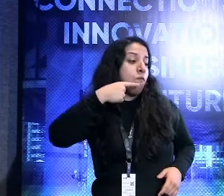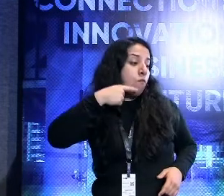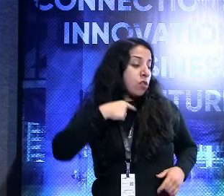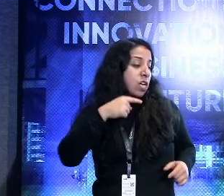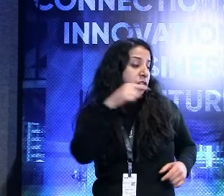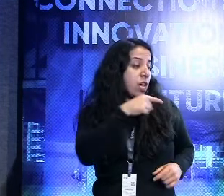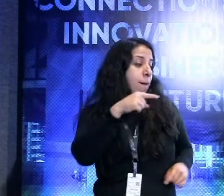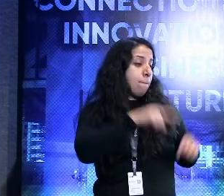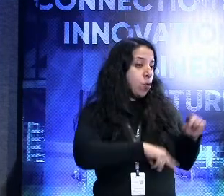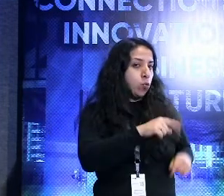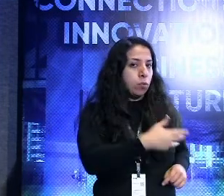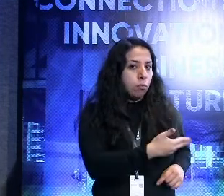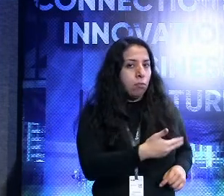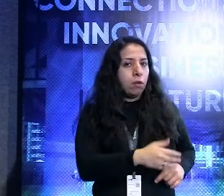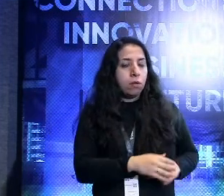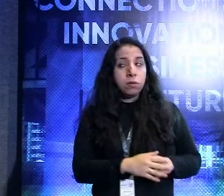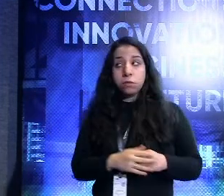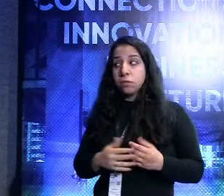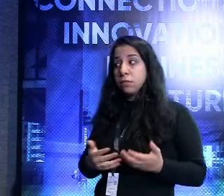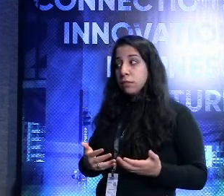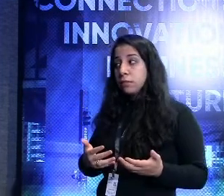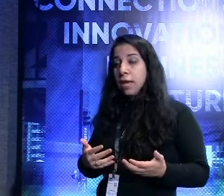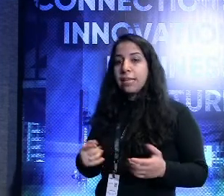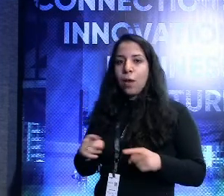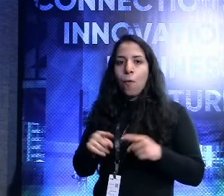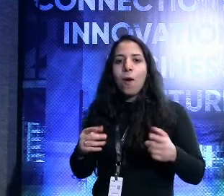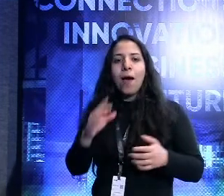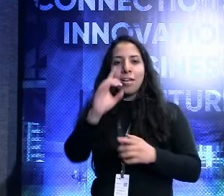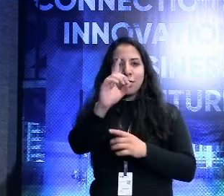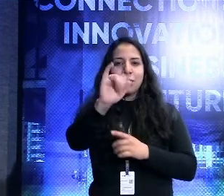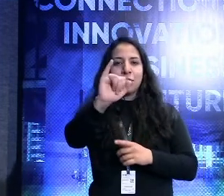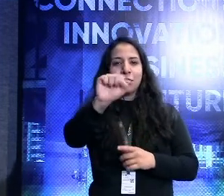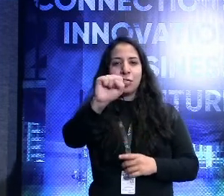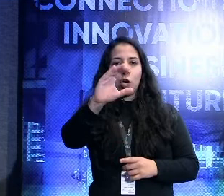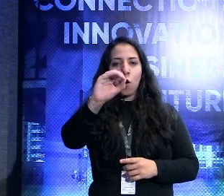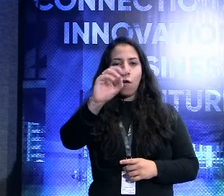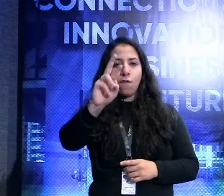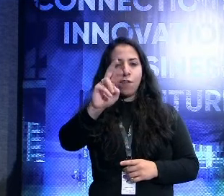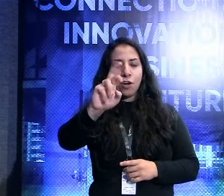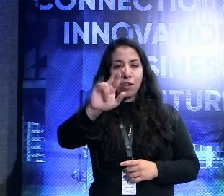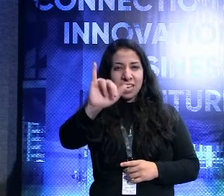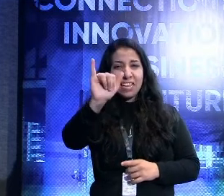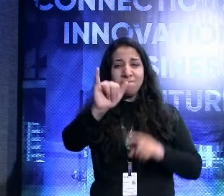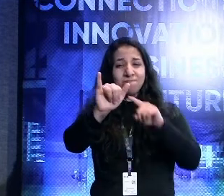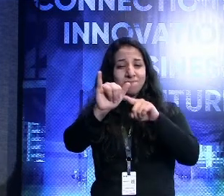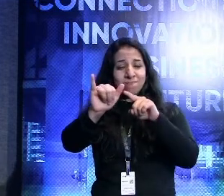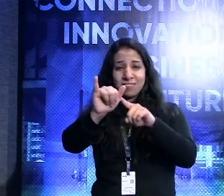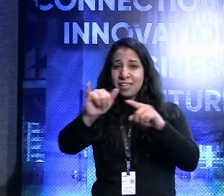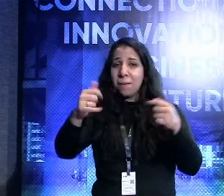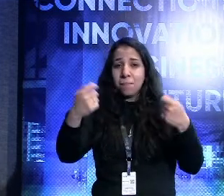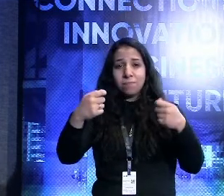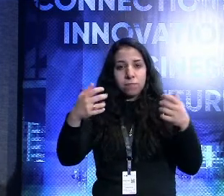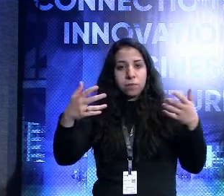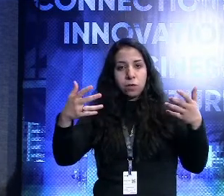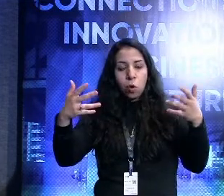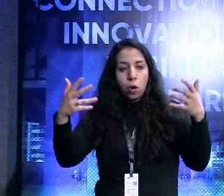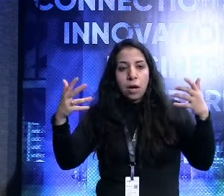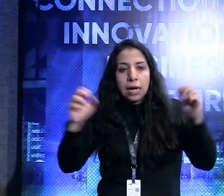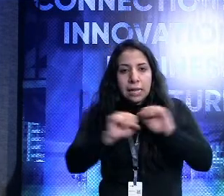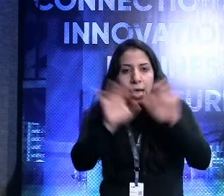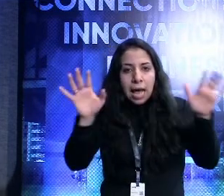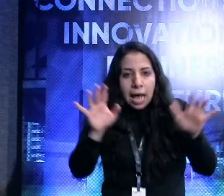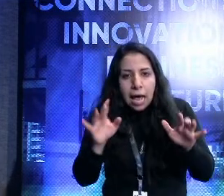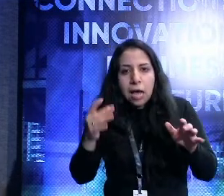muito bem definidos, a gente vê que precisamos passar pelo problema primeiro. 99% do tempo em